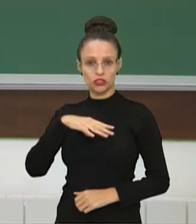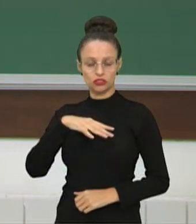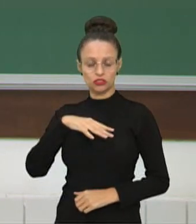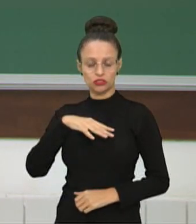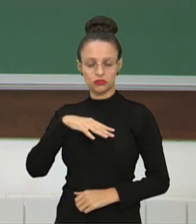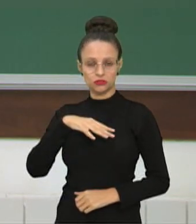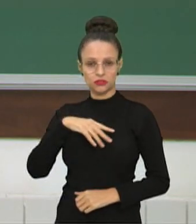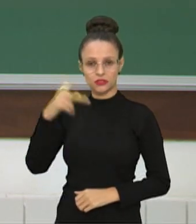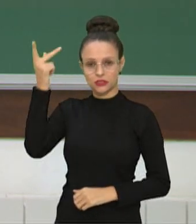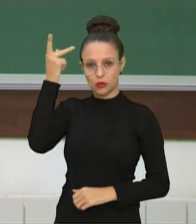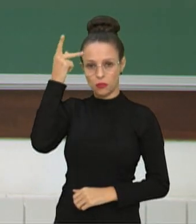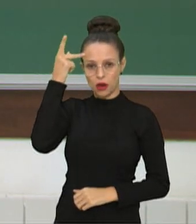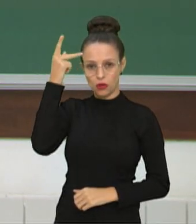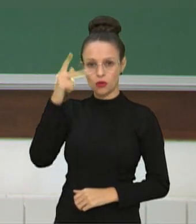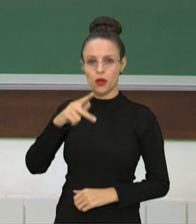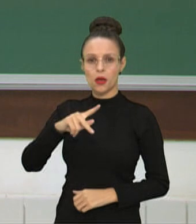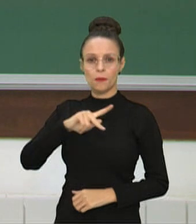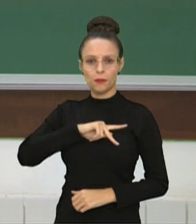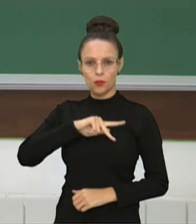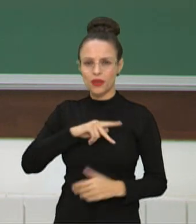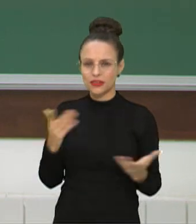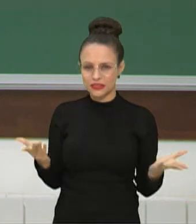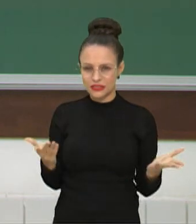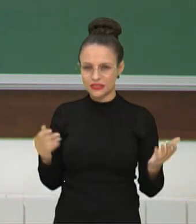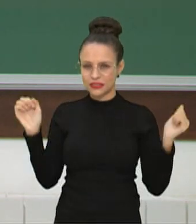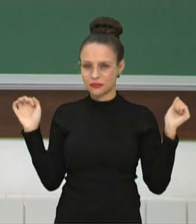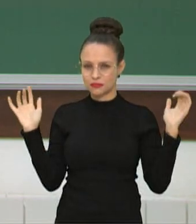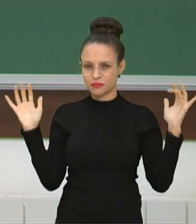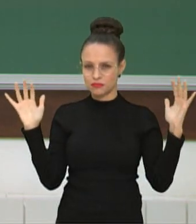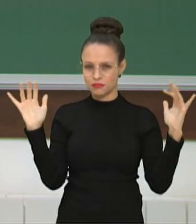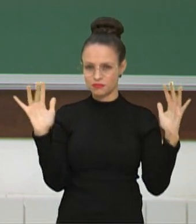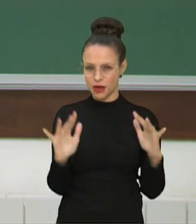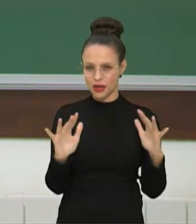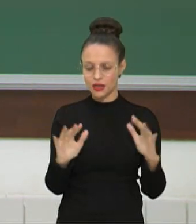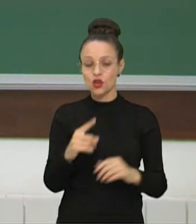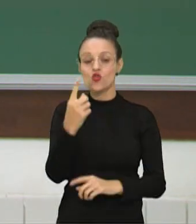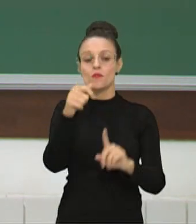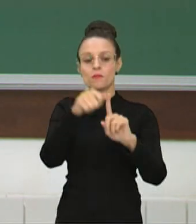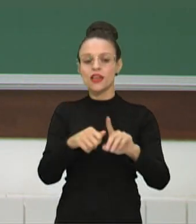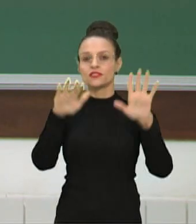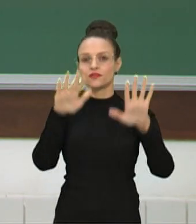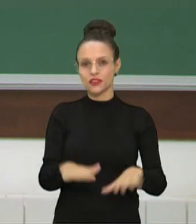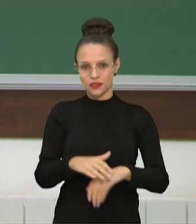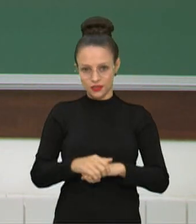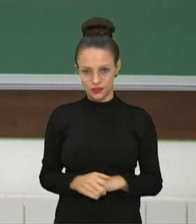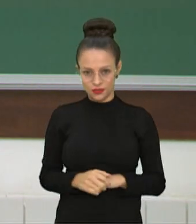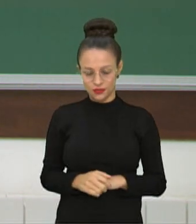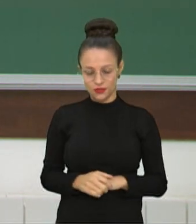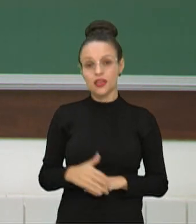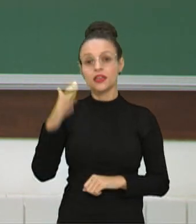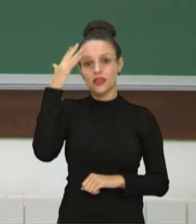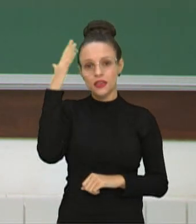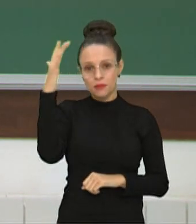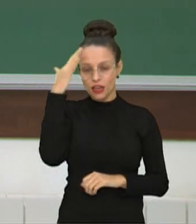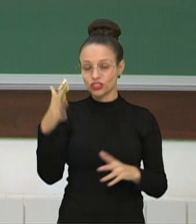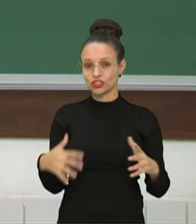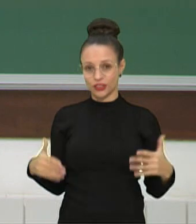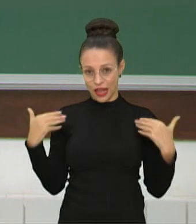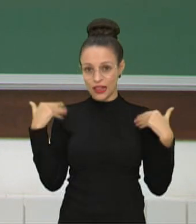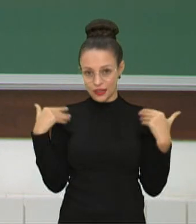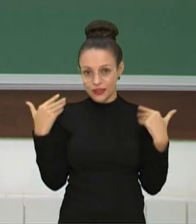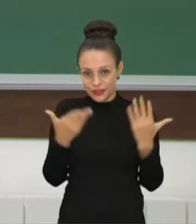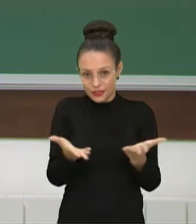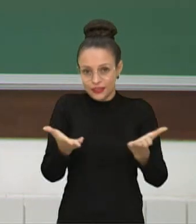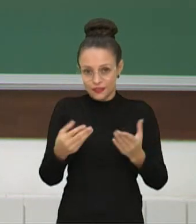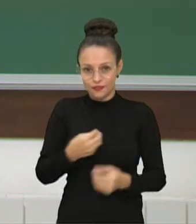mesmo estádio. E fala para esses caras, você tem um mês para ficar aí. Você imagine que alegria que eles